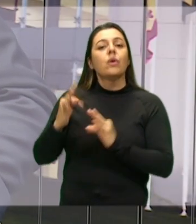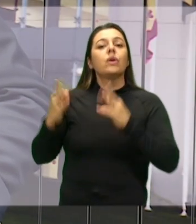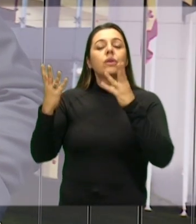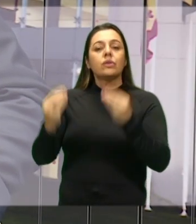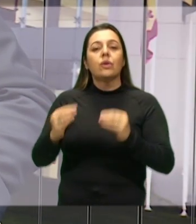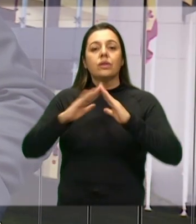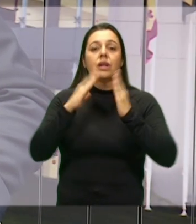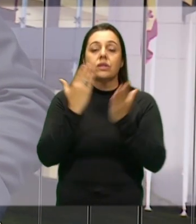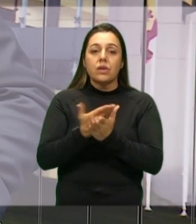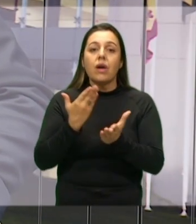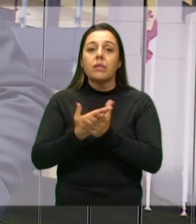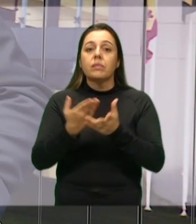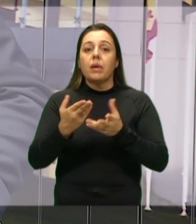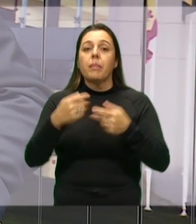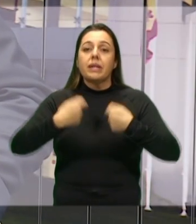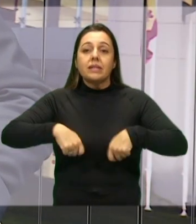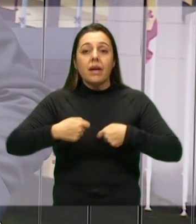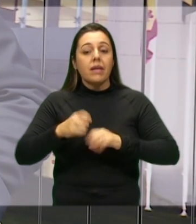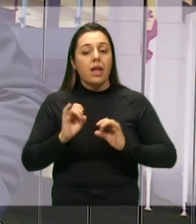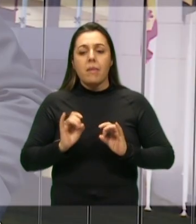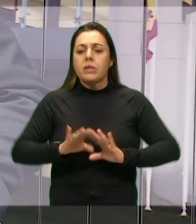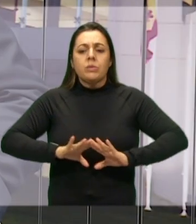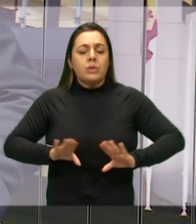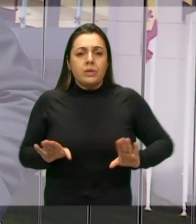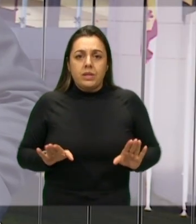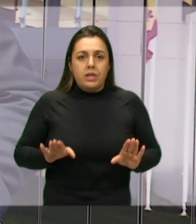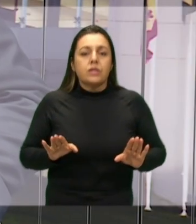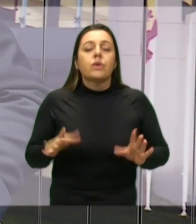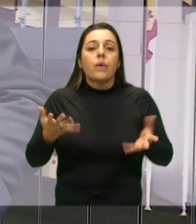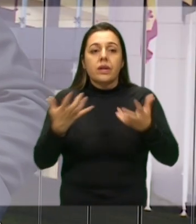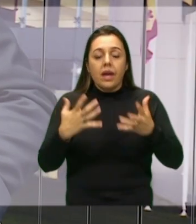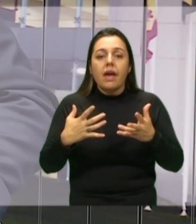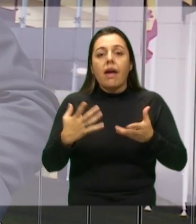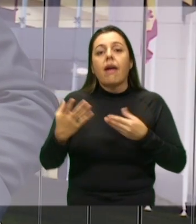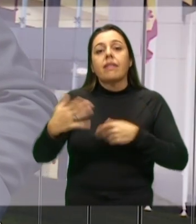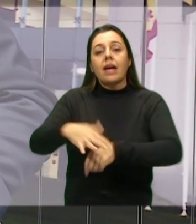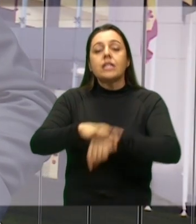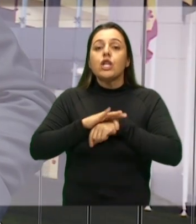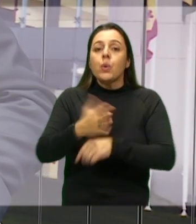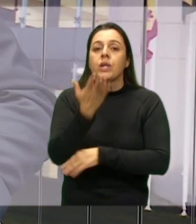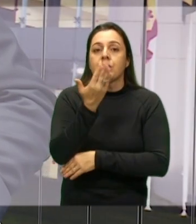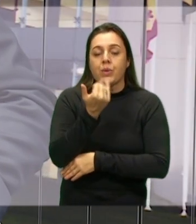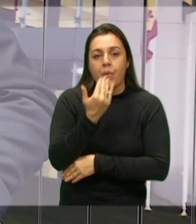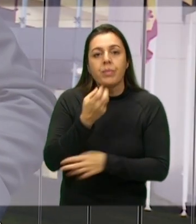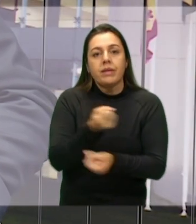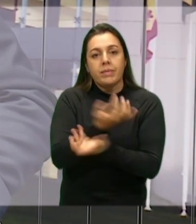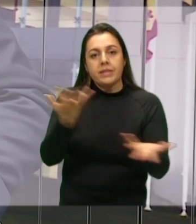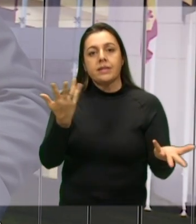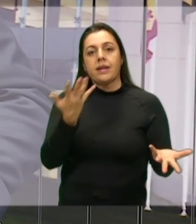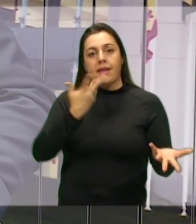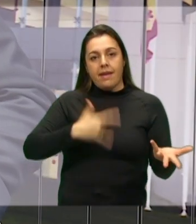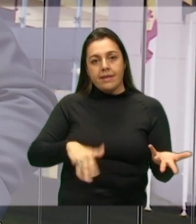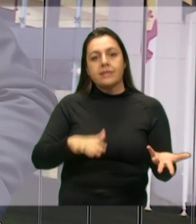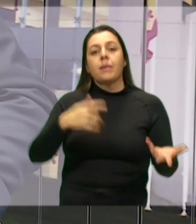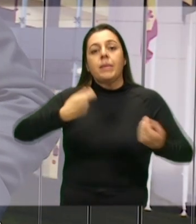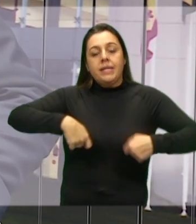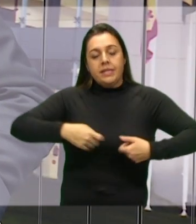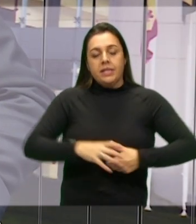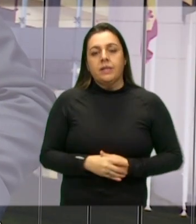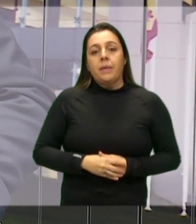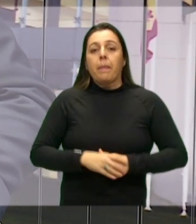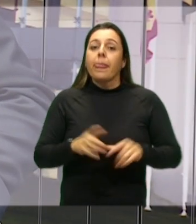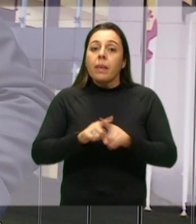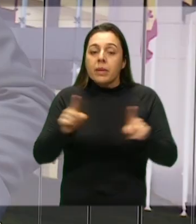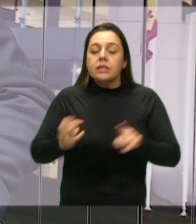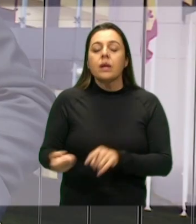as unidades para aqueles que necessitavam. Então é basicamente isso. O que nós queremos é trazer segurança alimentar para essas crianças que têm essa necessidade.